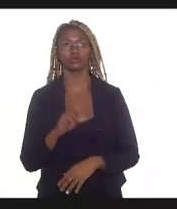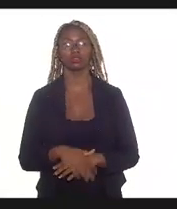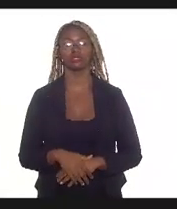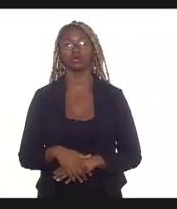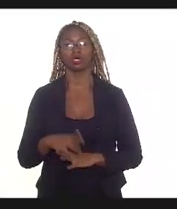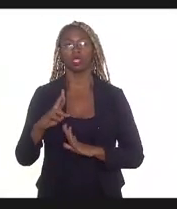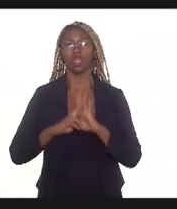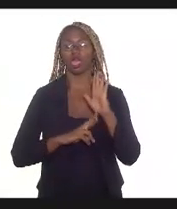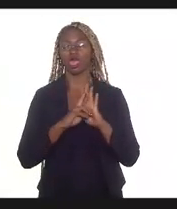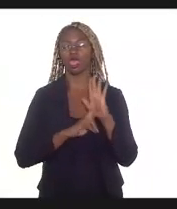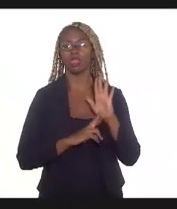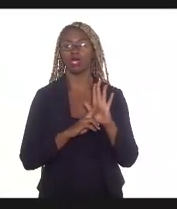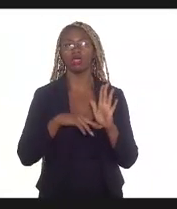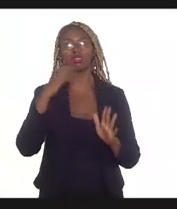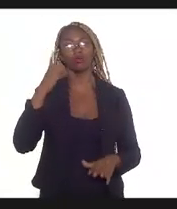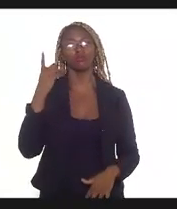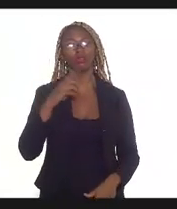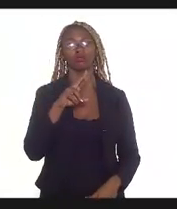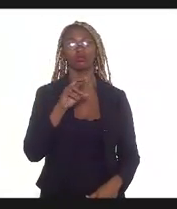Reis.